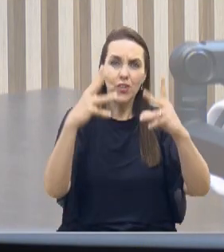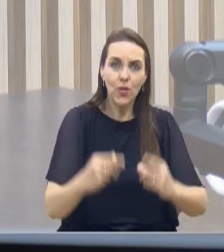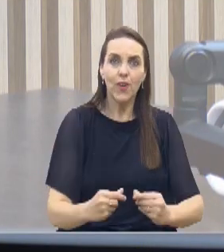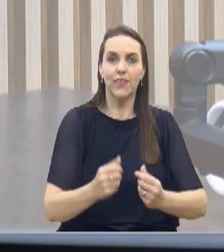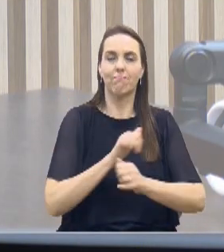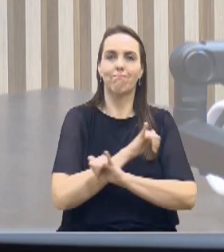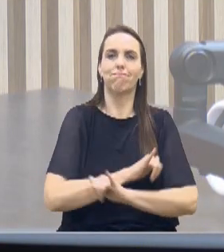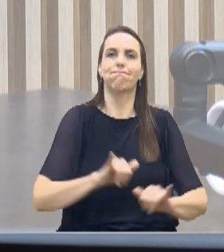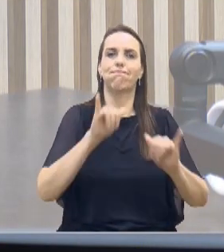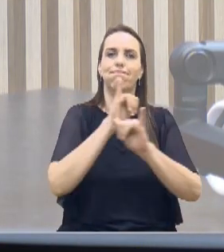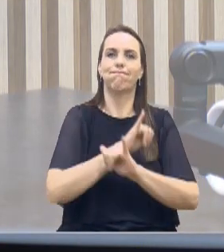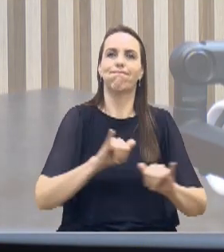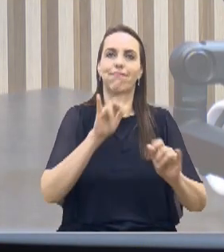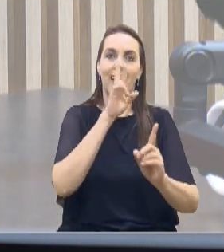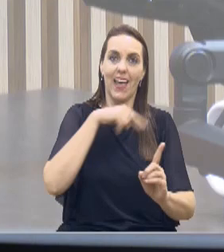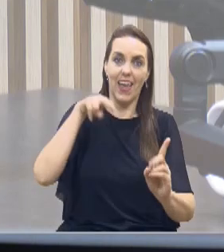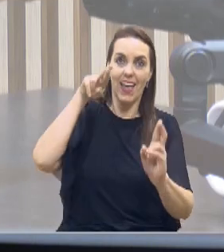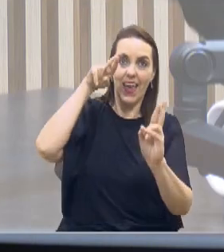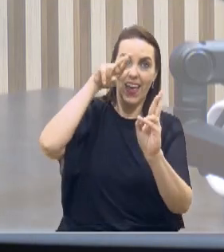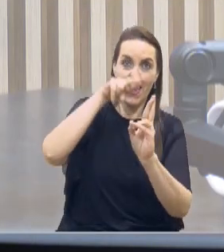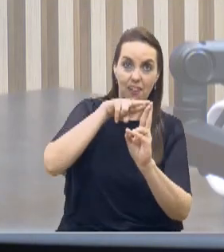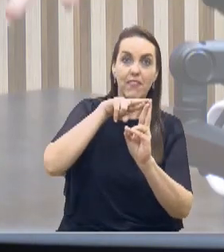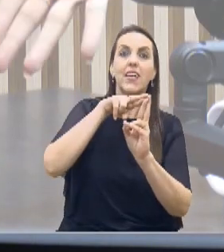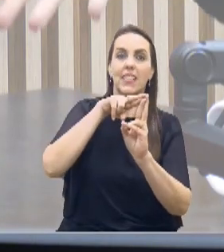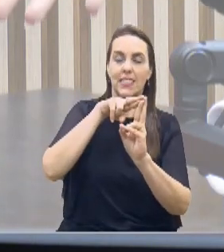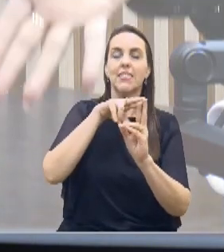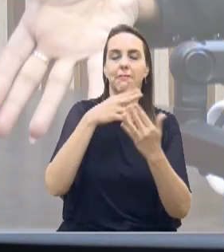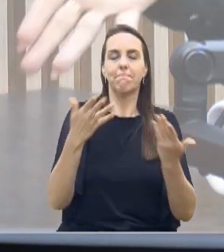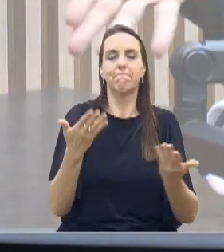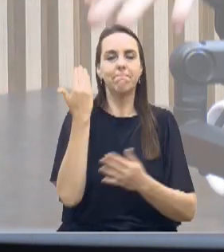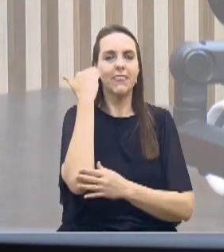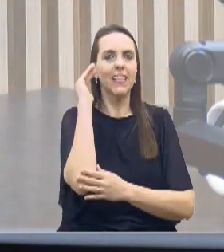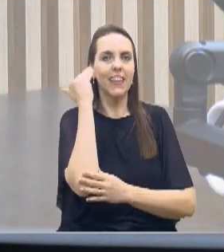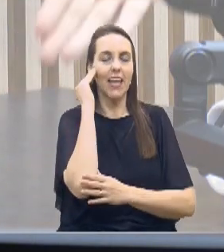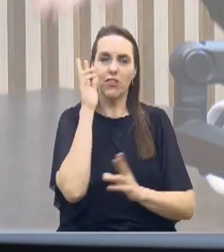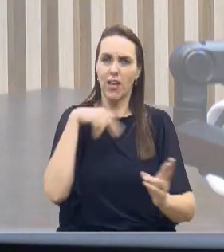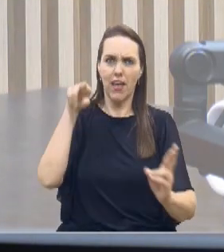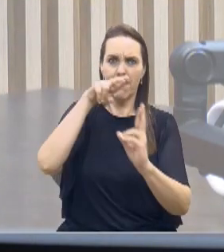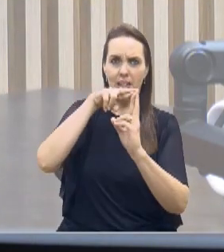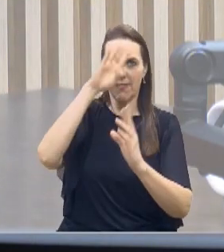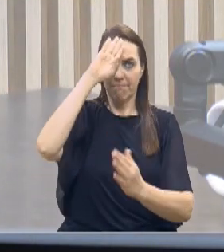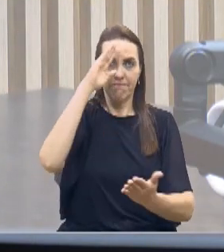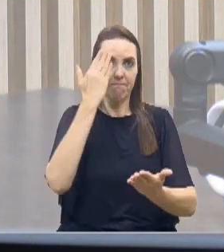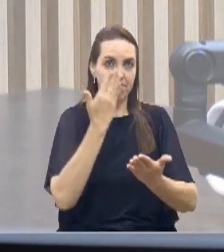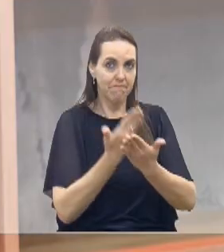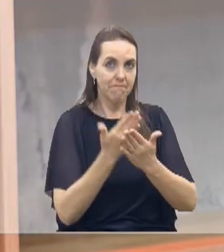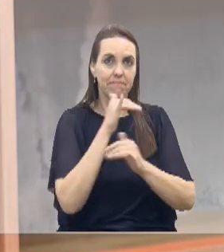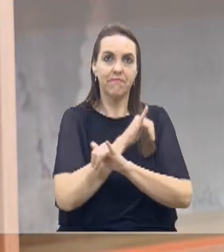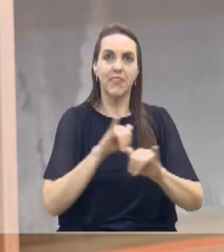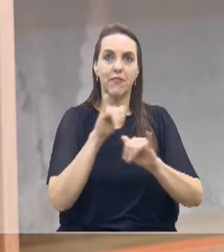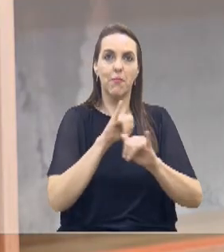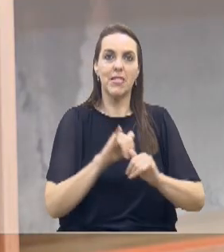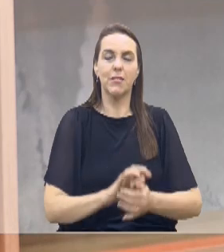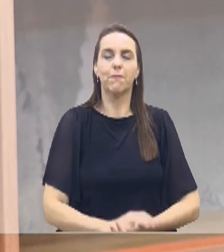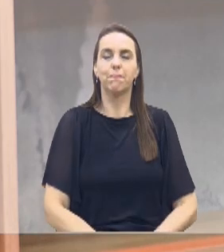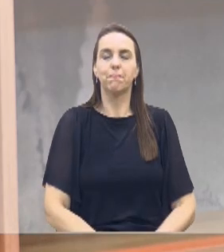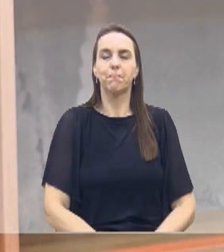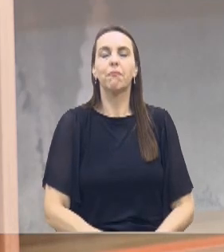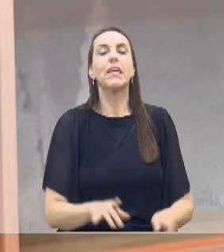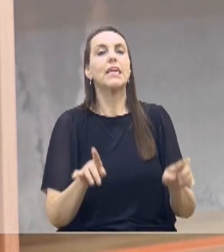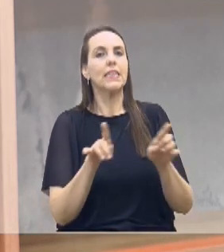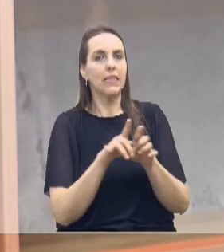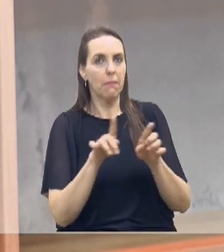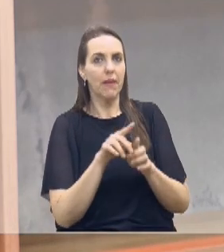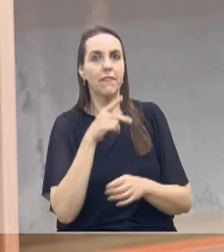falei, referência, onde ela entende que é uma referência de credibilidade e de informação. Coisa boa. Como eu citei, a senhora